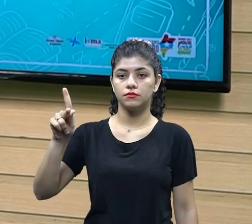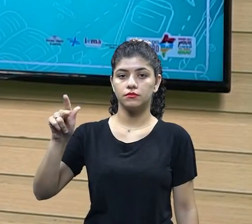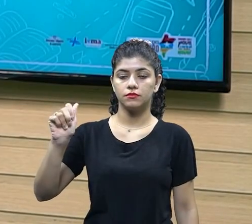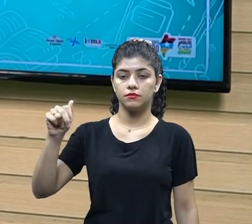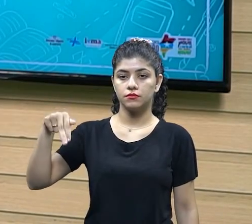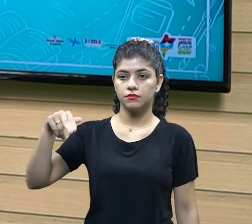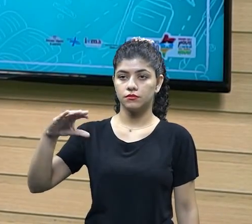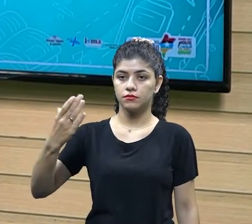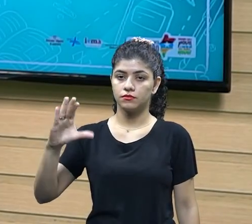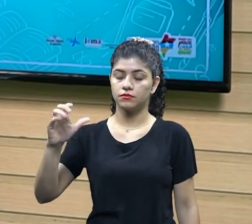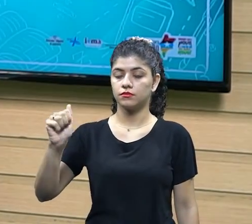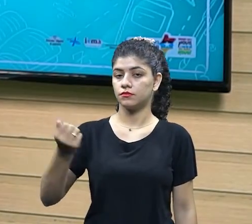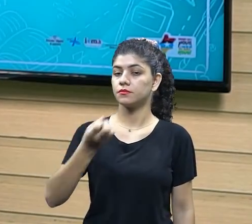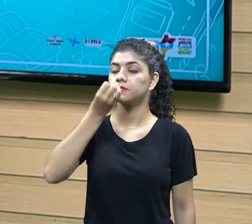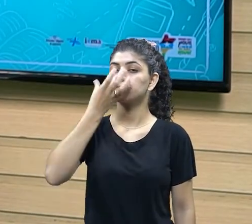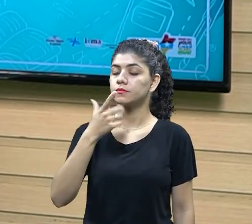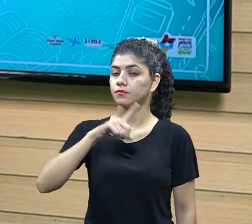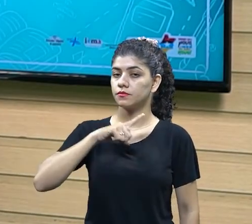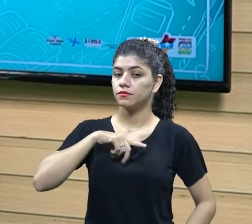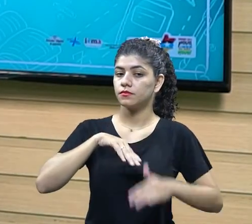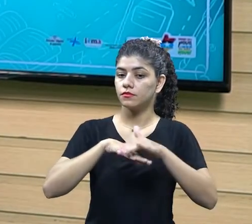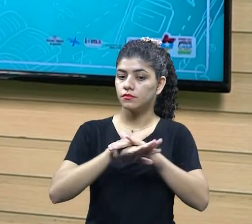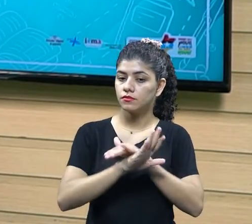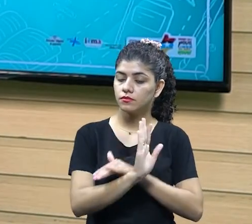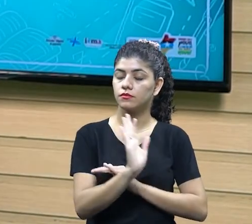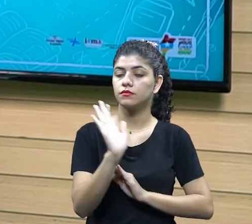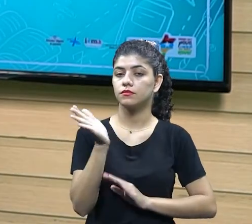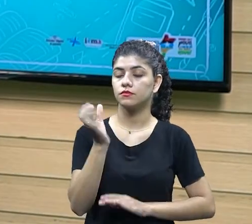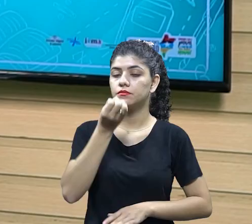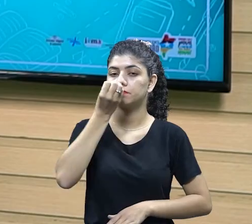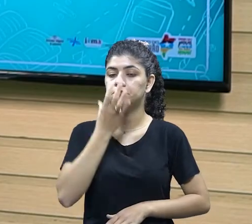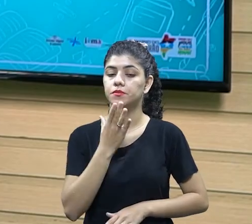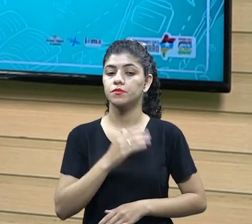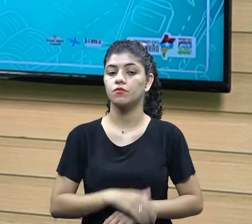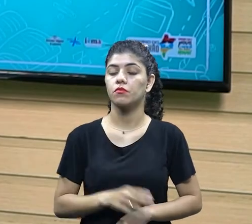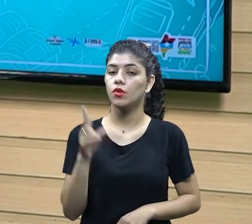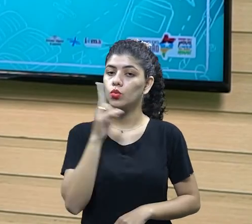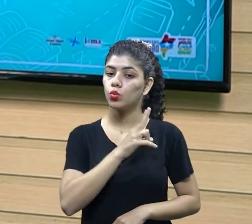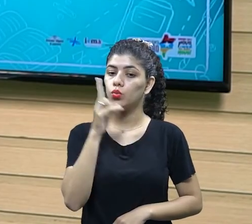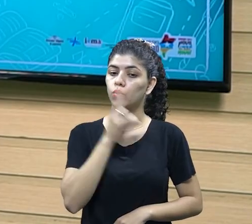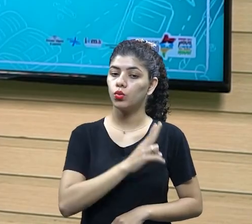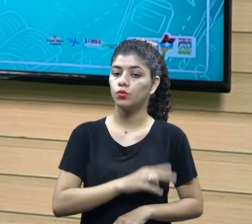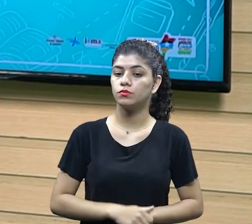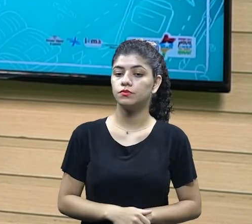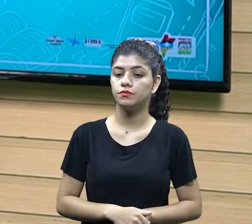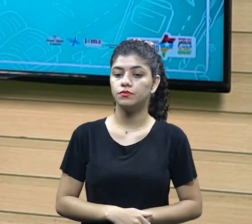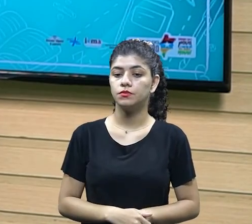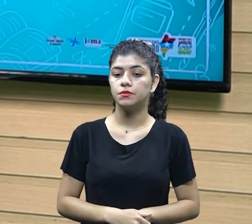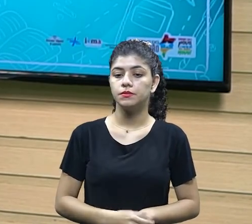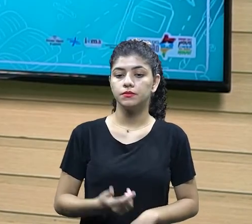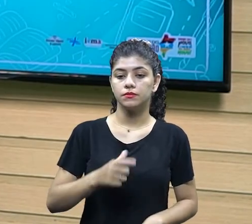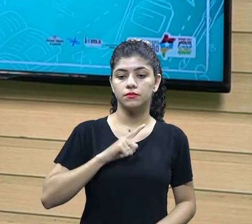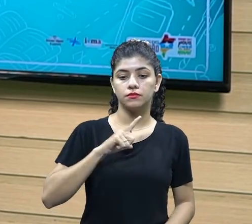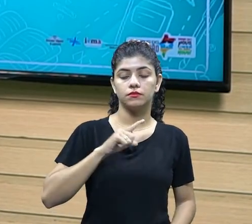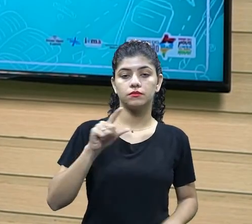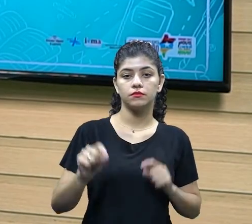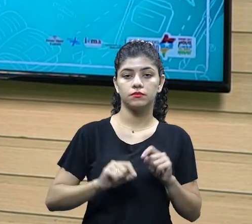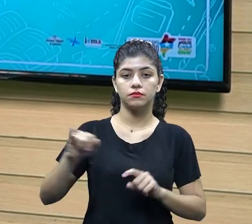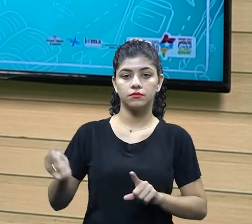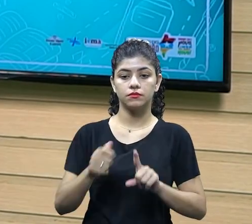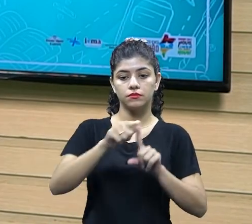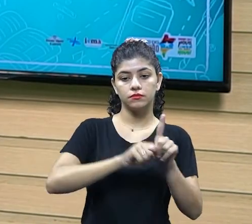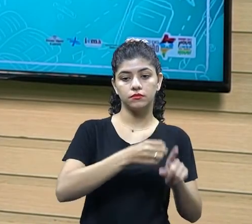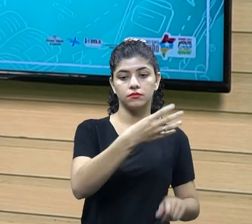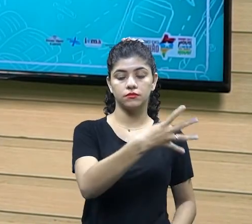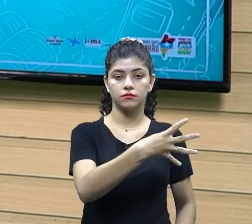Poupança. Ela, como eu disse, é sempre bom você ter um valor para poupar, certo? Guardar ali para uma emergência. Então, na poupança ela